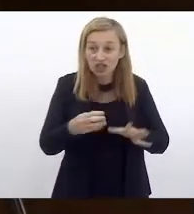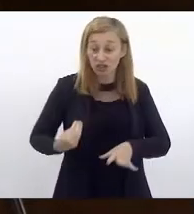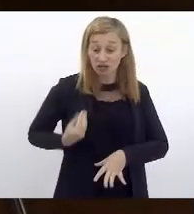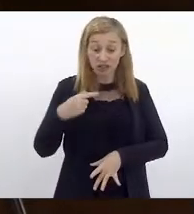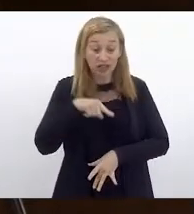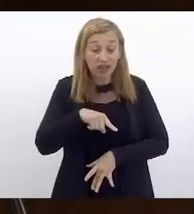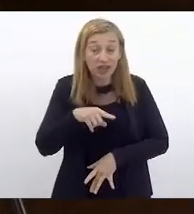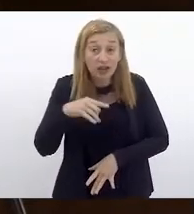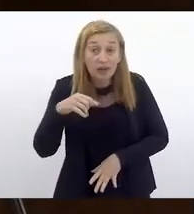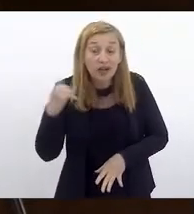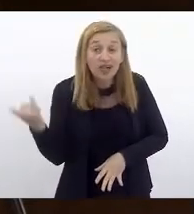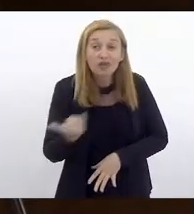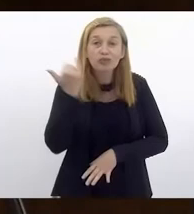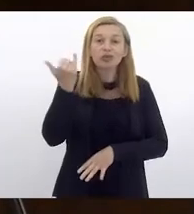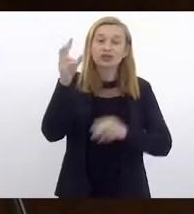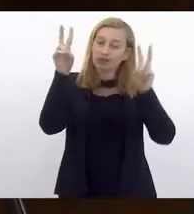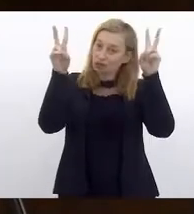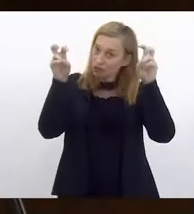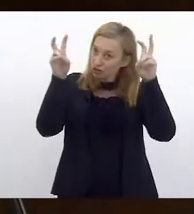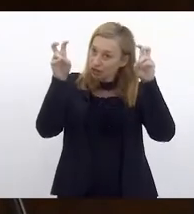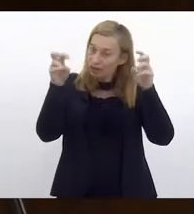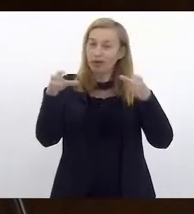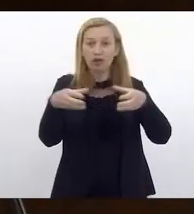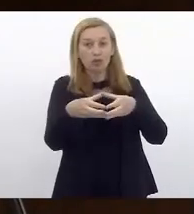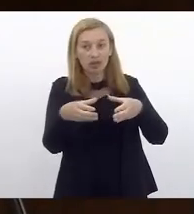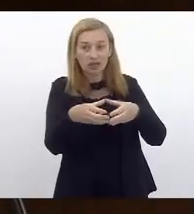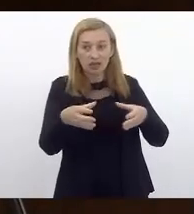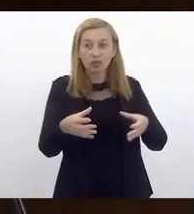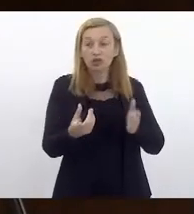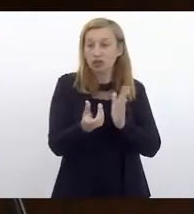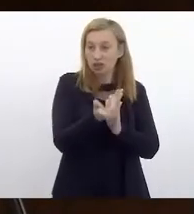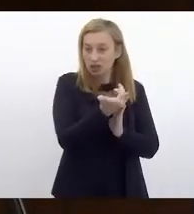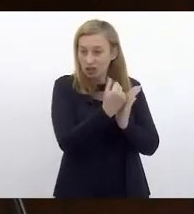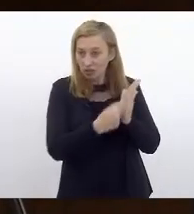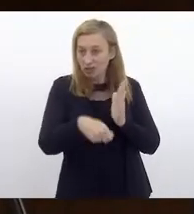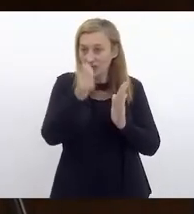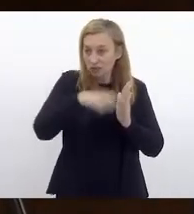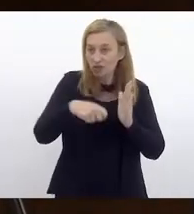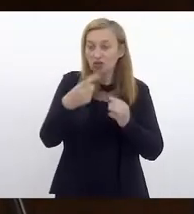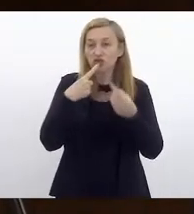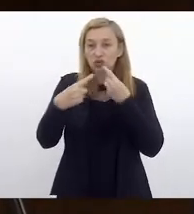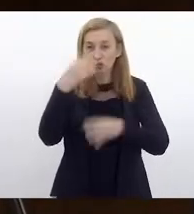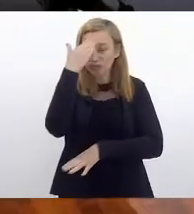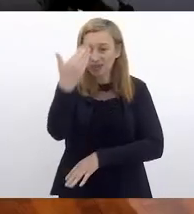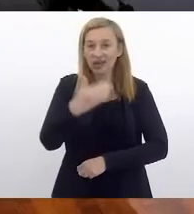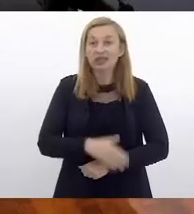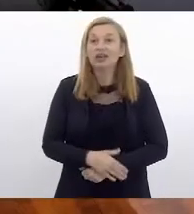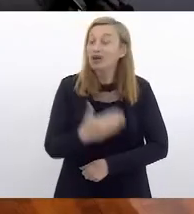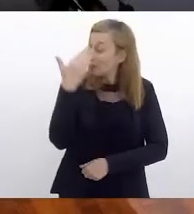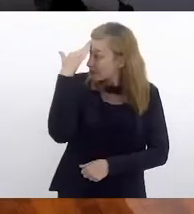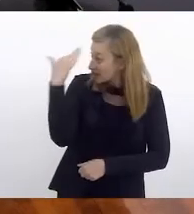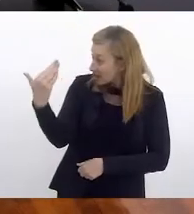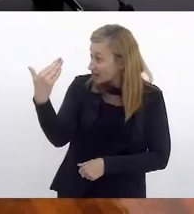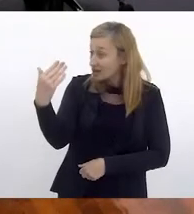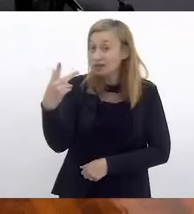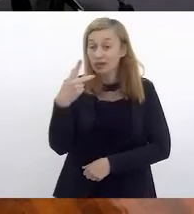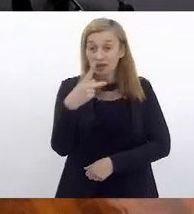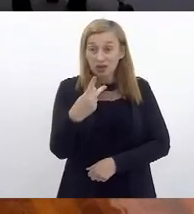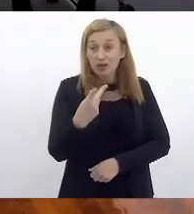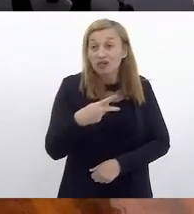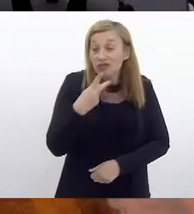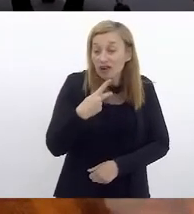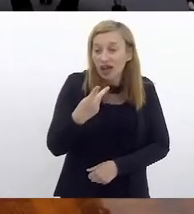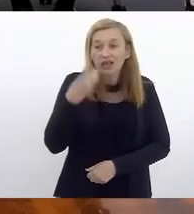pela importância dos temas que a Comissão de Tributação discute. Muito obrigada. Eu agradeço a sua